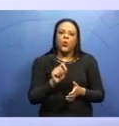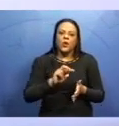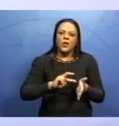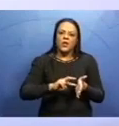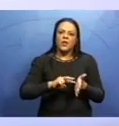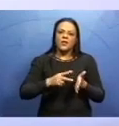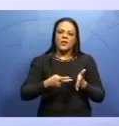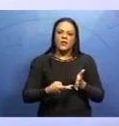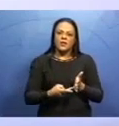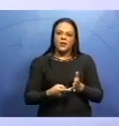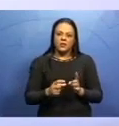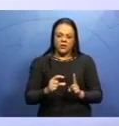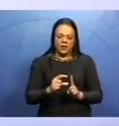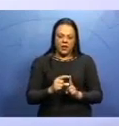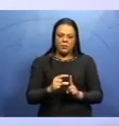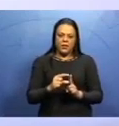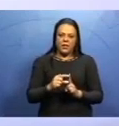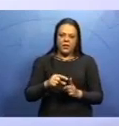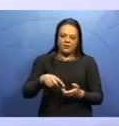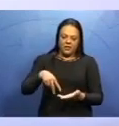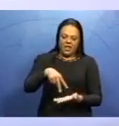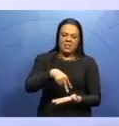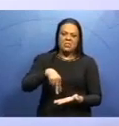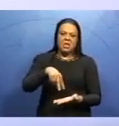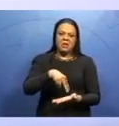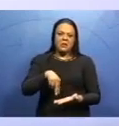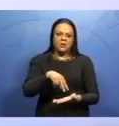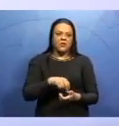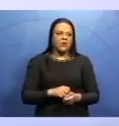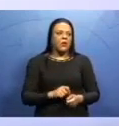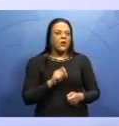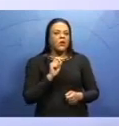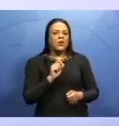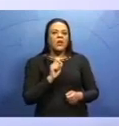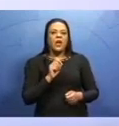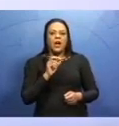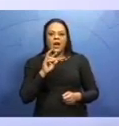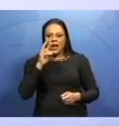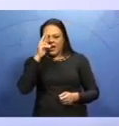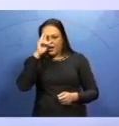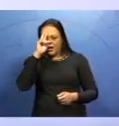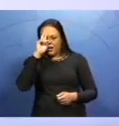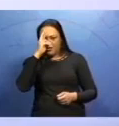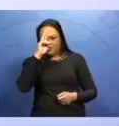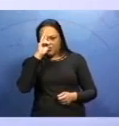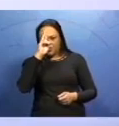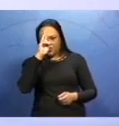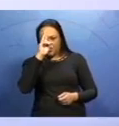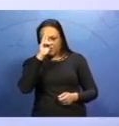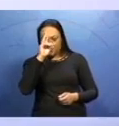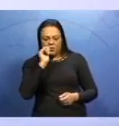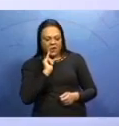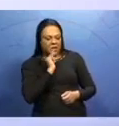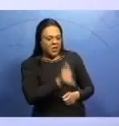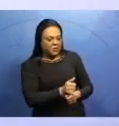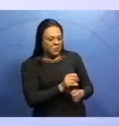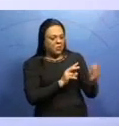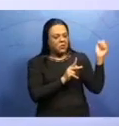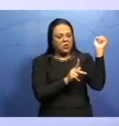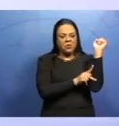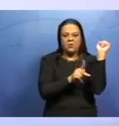Qual o sentido da palavra dance na resposta da formiga para a cigarra? A